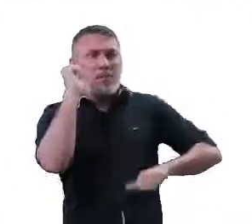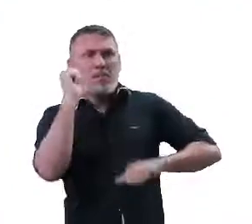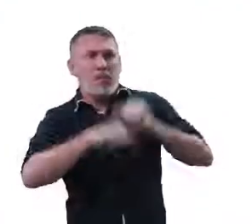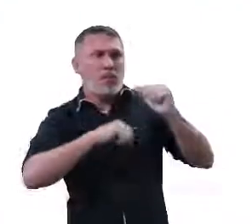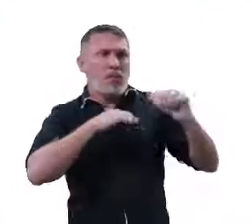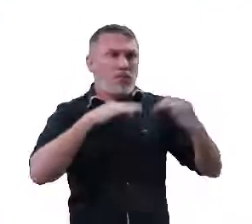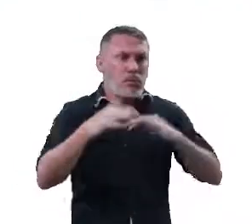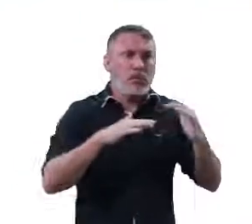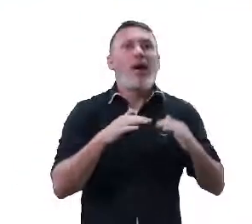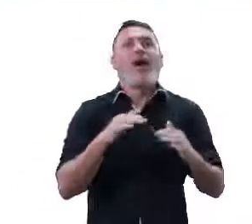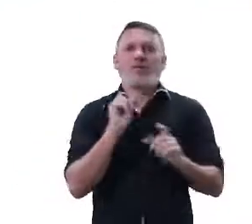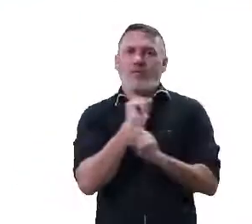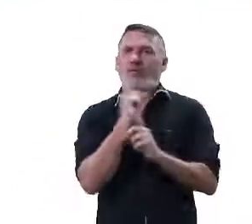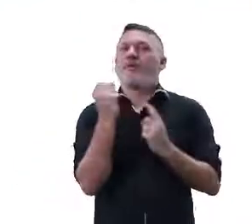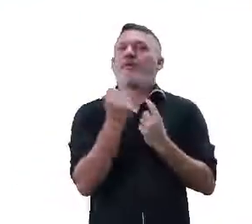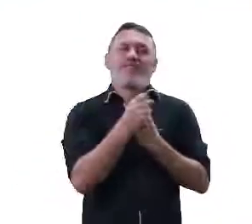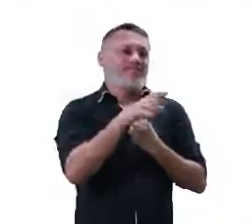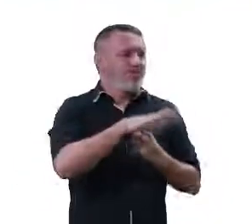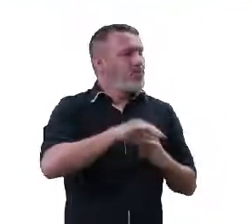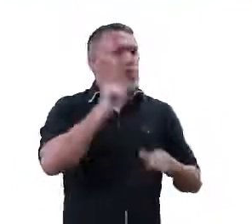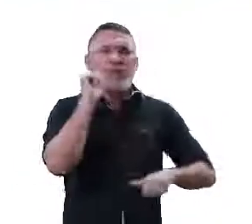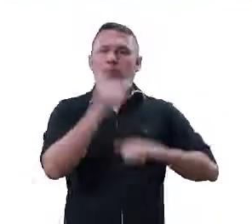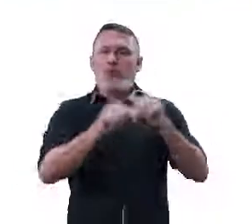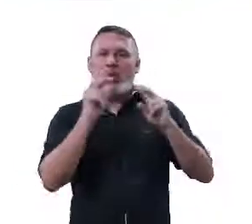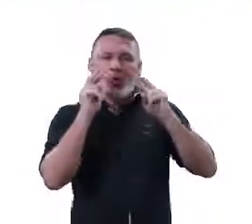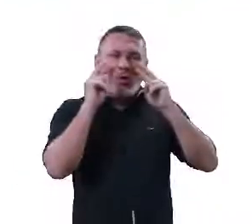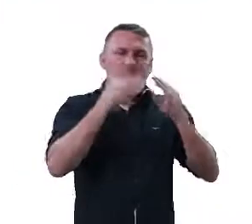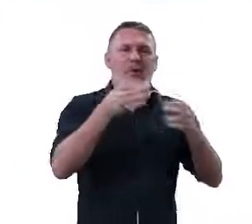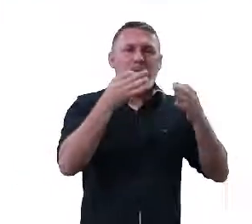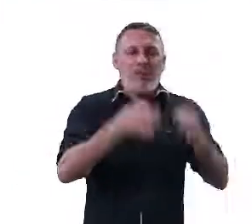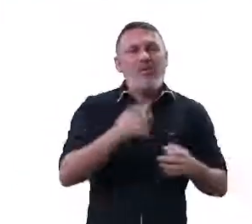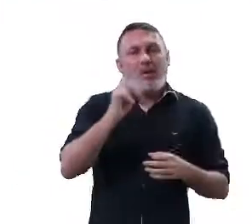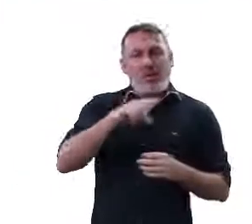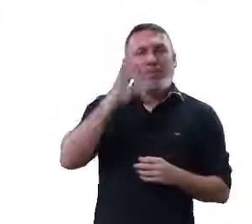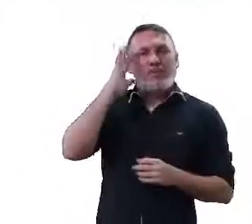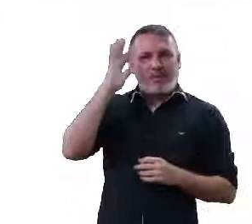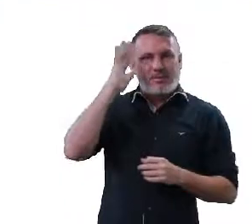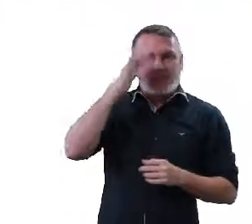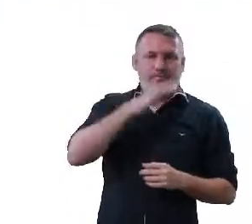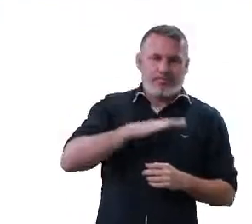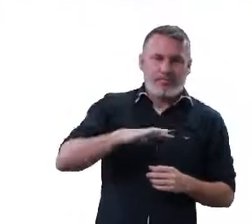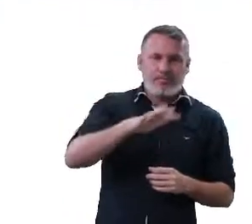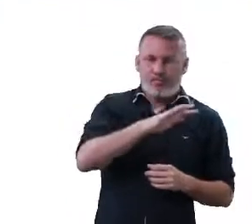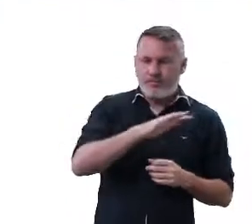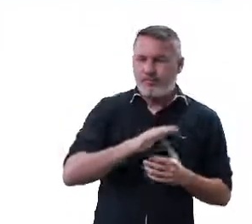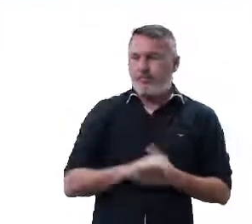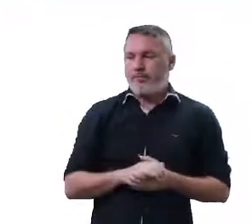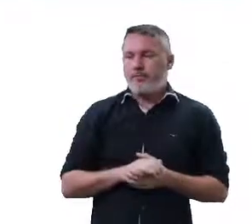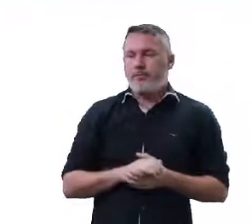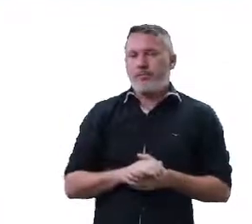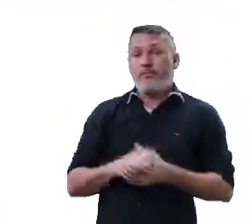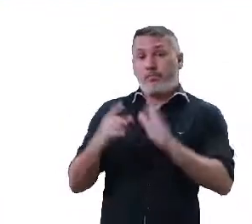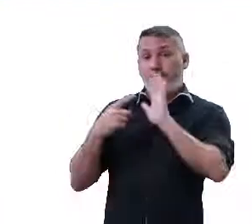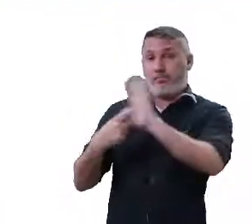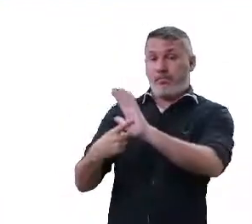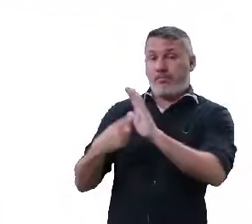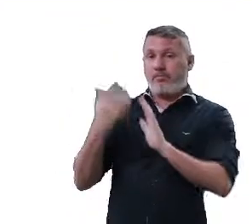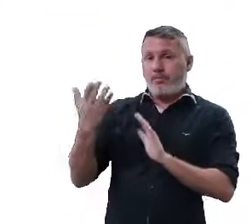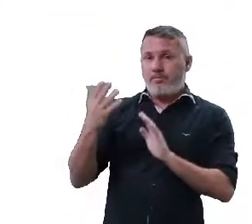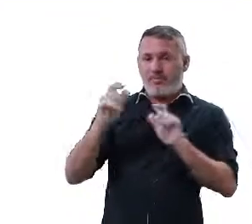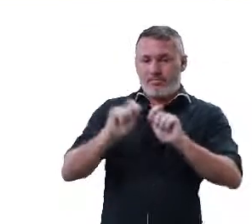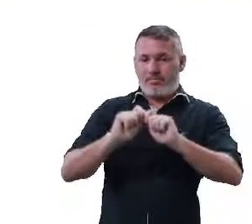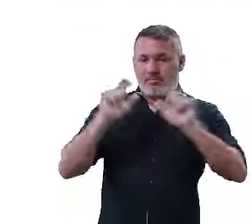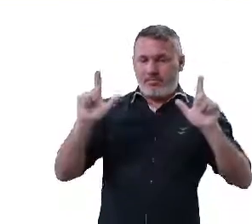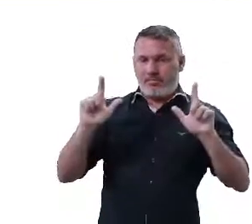da sociologia. E aí a gente pega em cima dos primórdios desses pensamentos sociológicos. Aqui, como vocês podem ver, eu